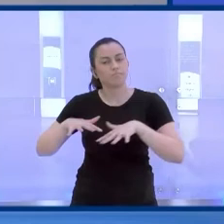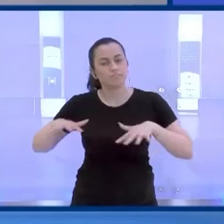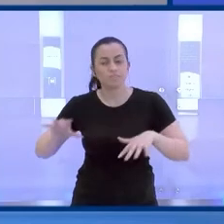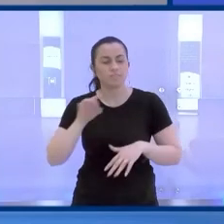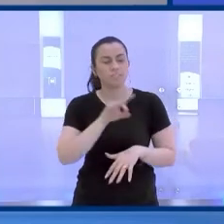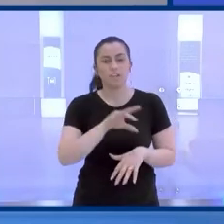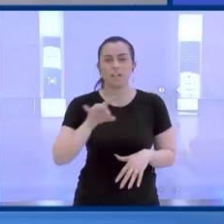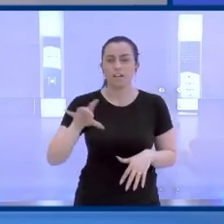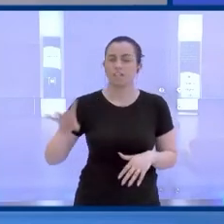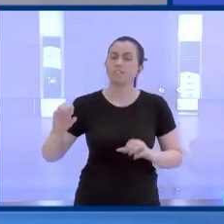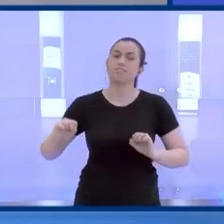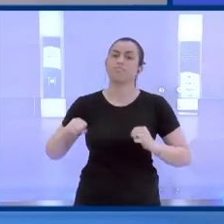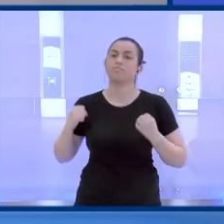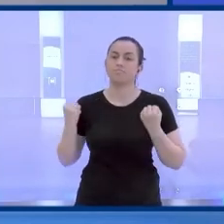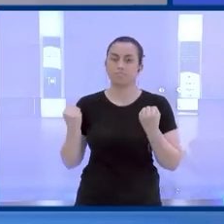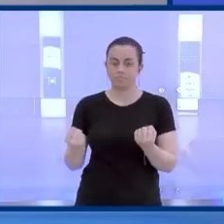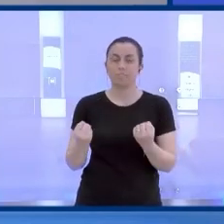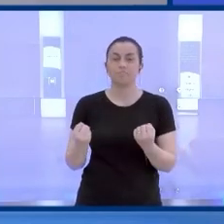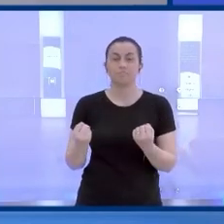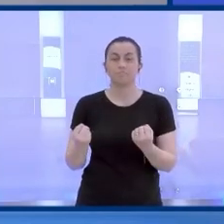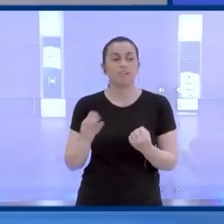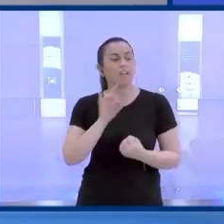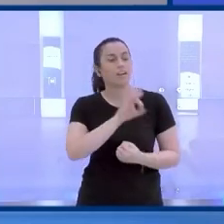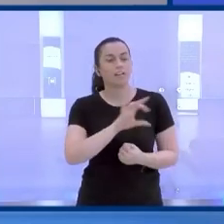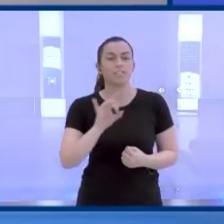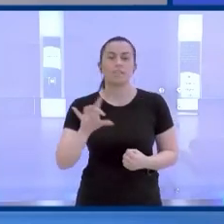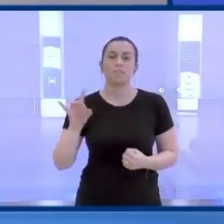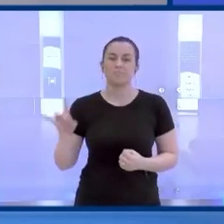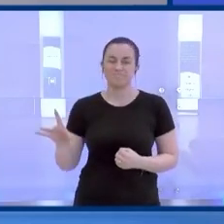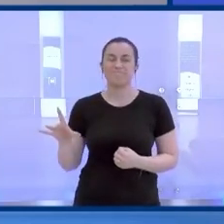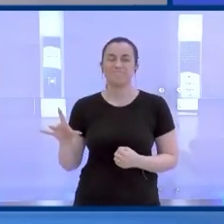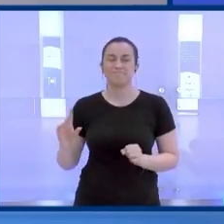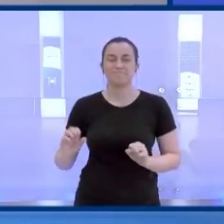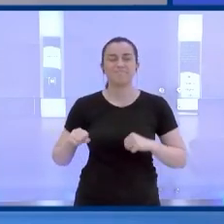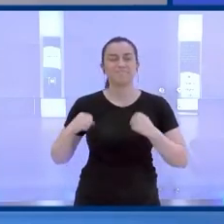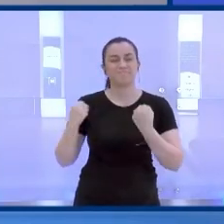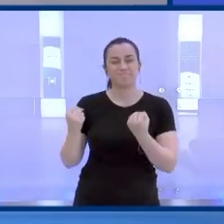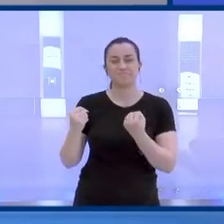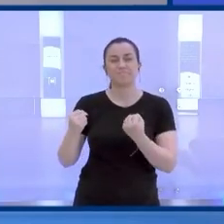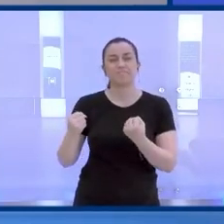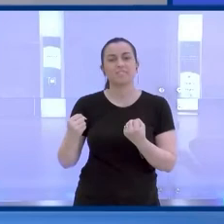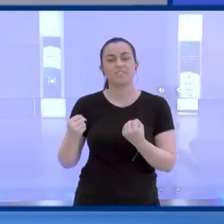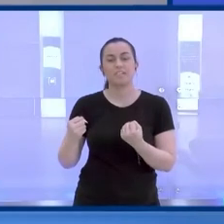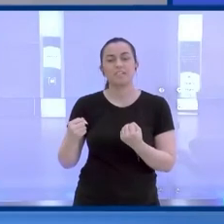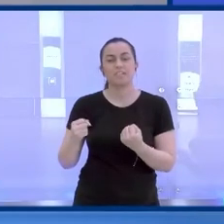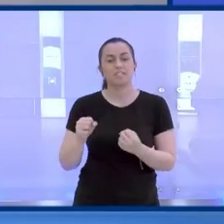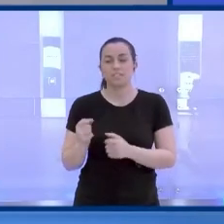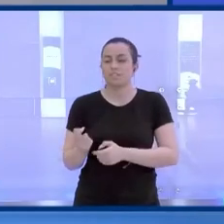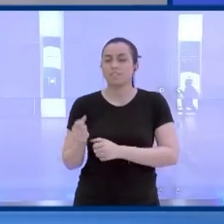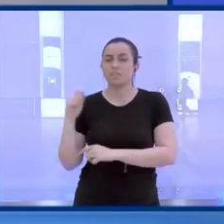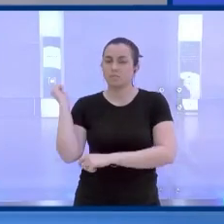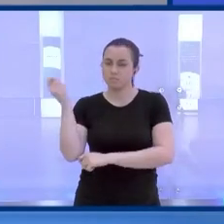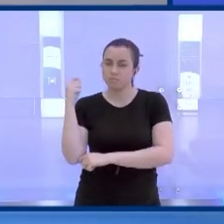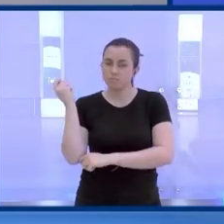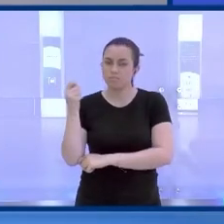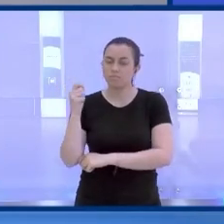cada esforço feito por cada um dessa grande equipe do governo do Estado do Rio Grande do Sul, que